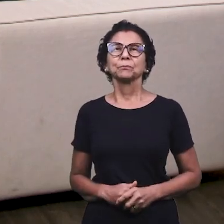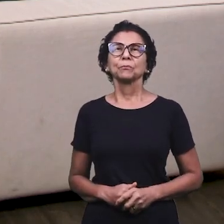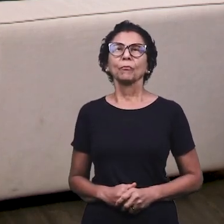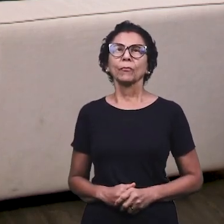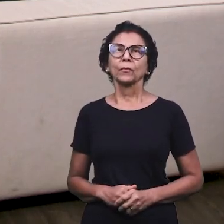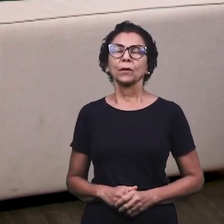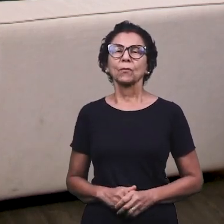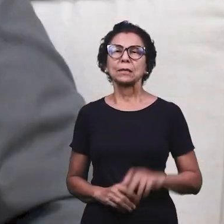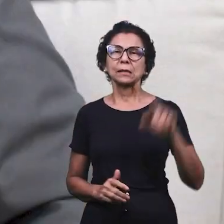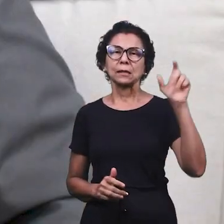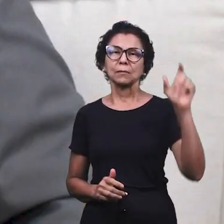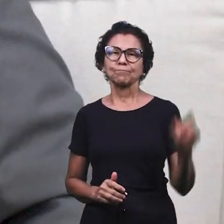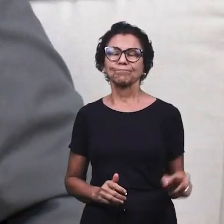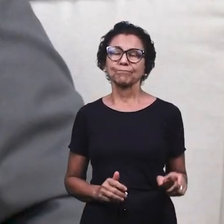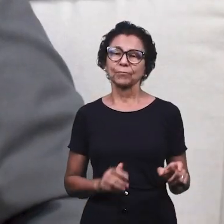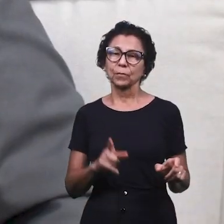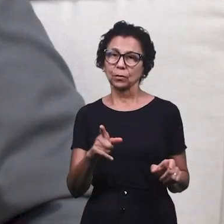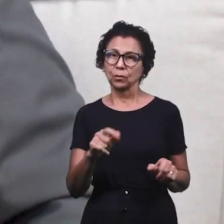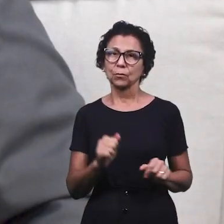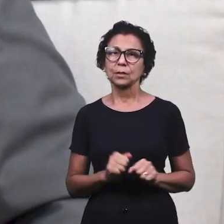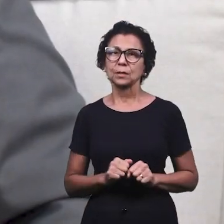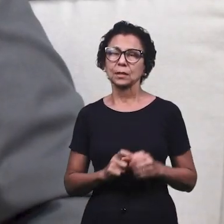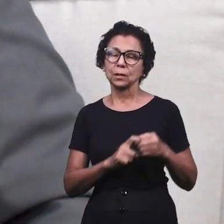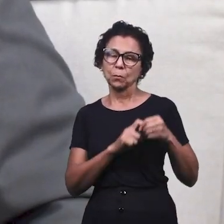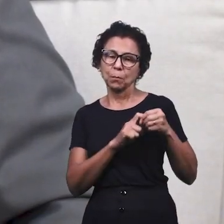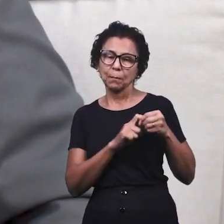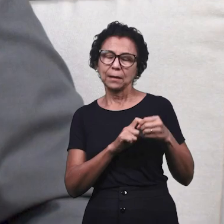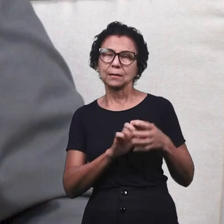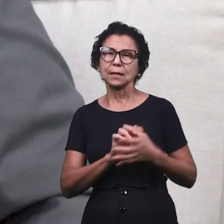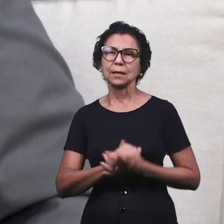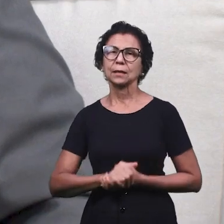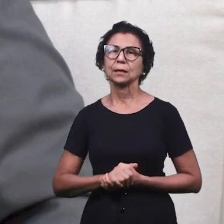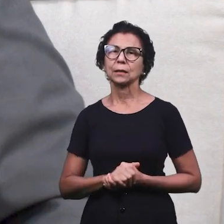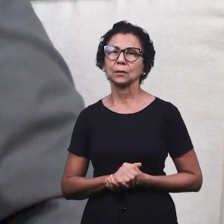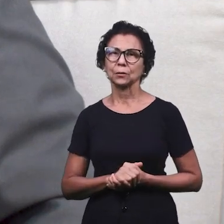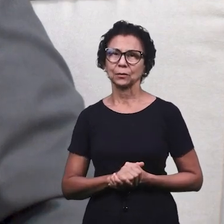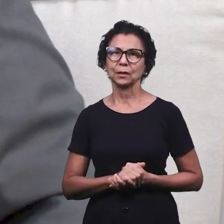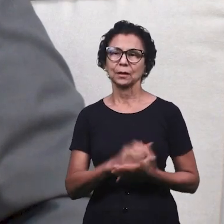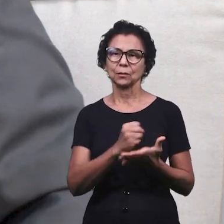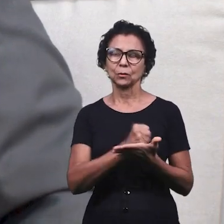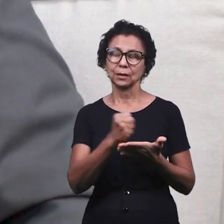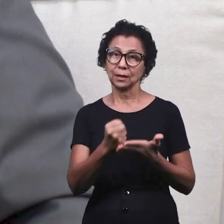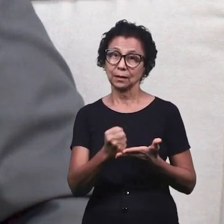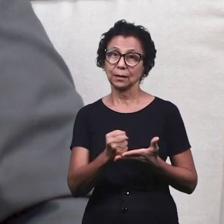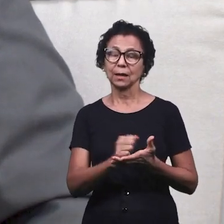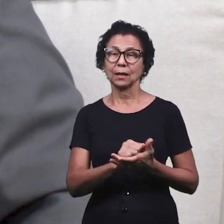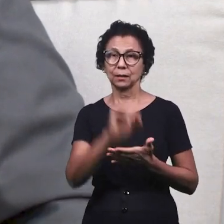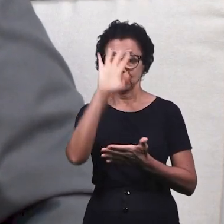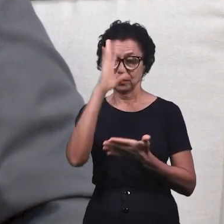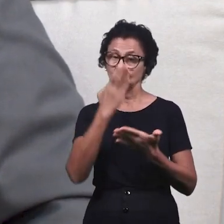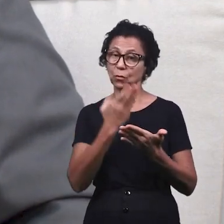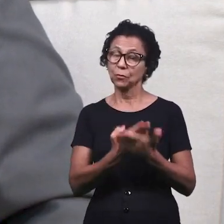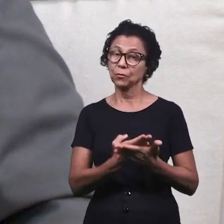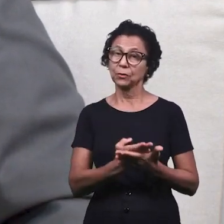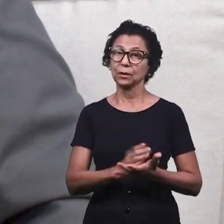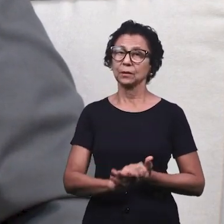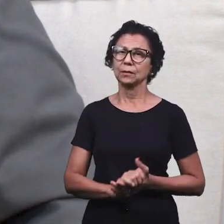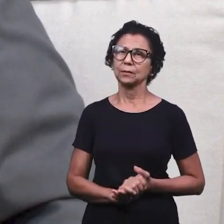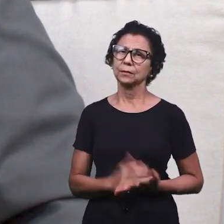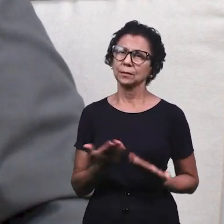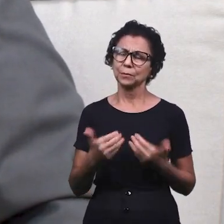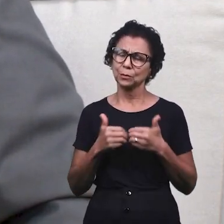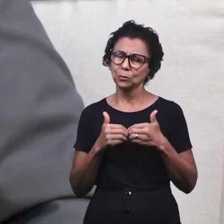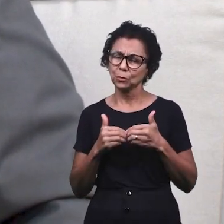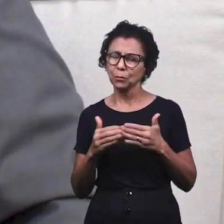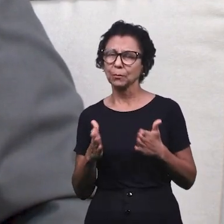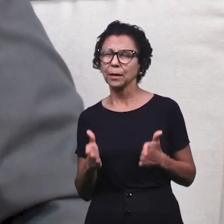um parceiro de confiança, Ok. um prestador de serviço, um consultor, que vai te dar essa orientação, principalmente inicial. Muitas das